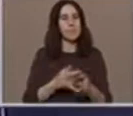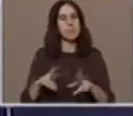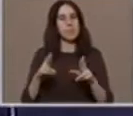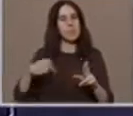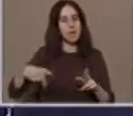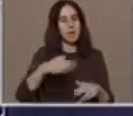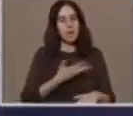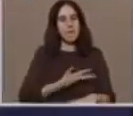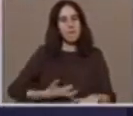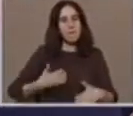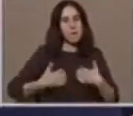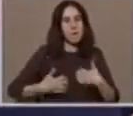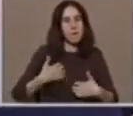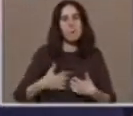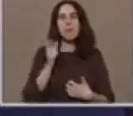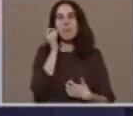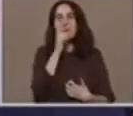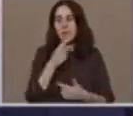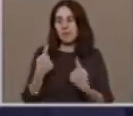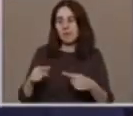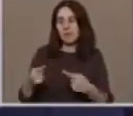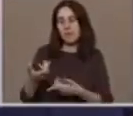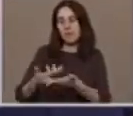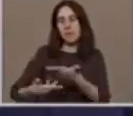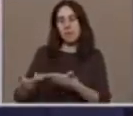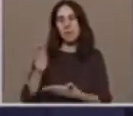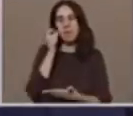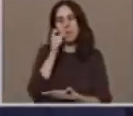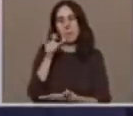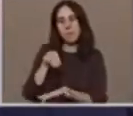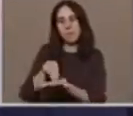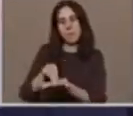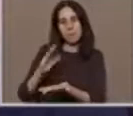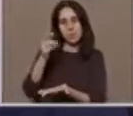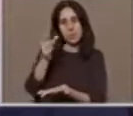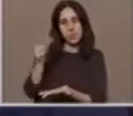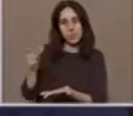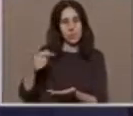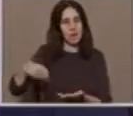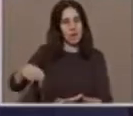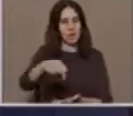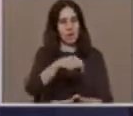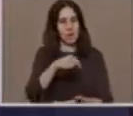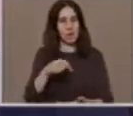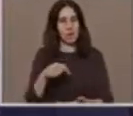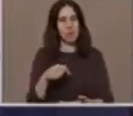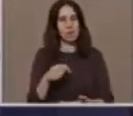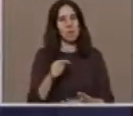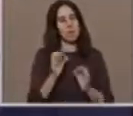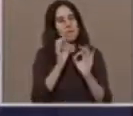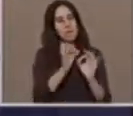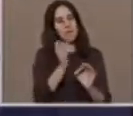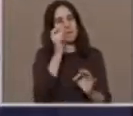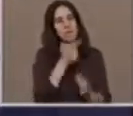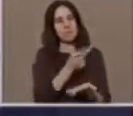esperança, pelos que repartem os seus bens com os mais pobres e por aqueles que dão a mão aos